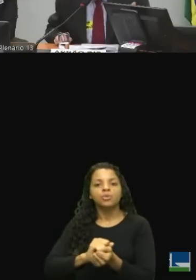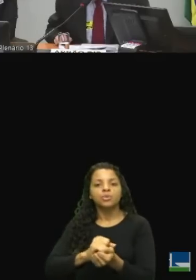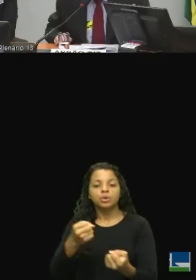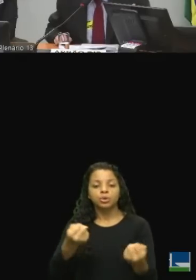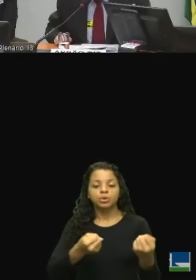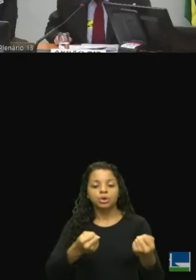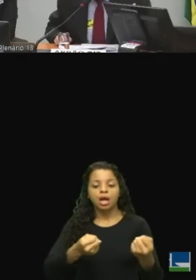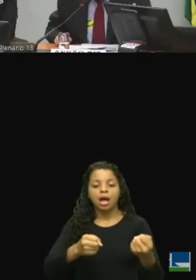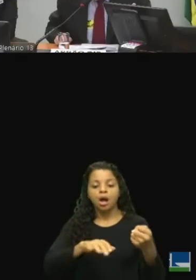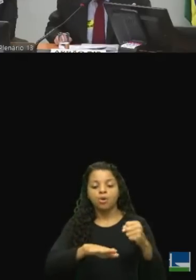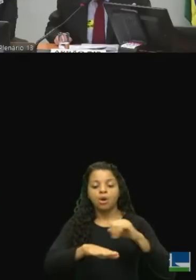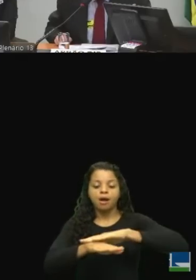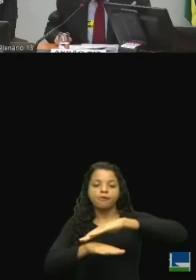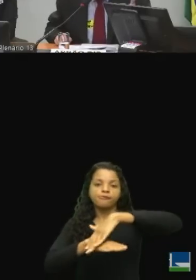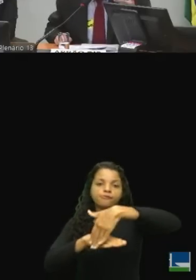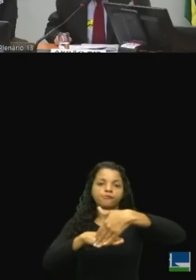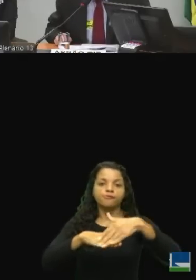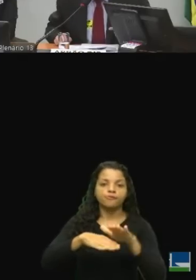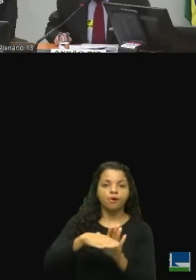o grande